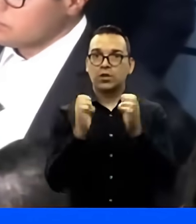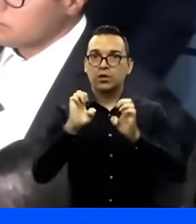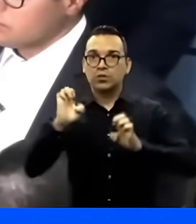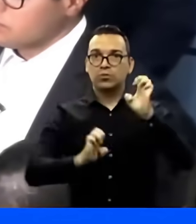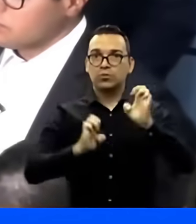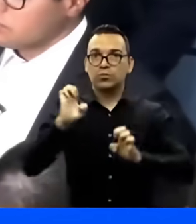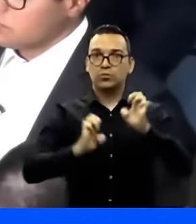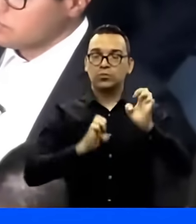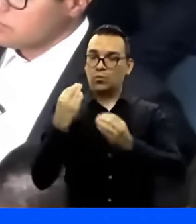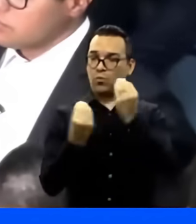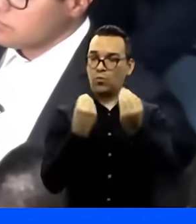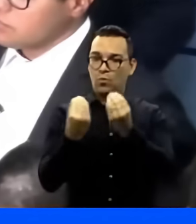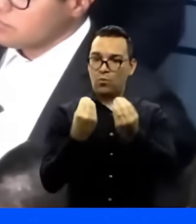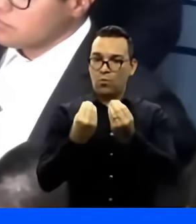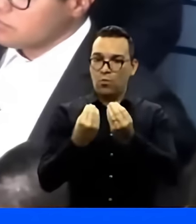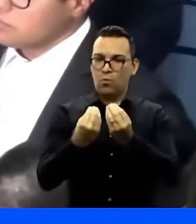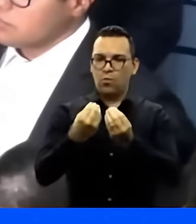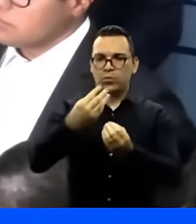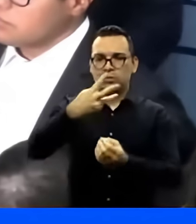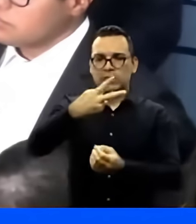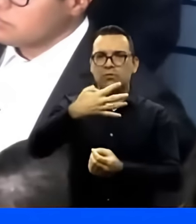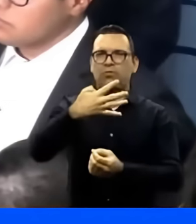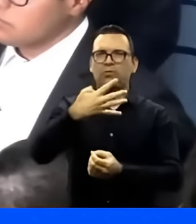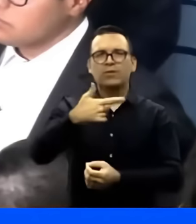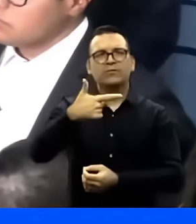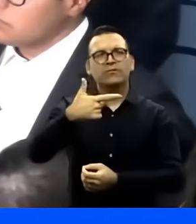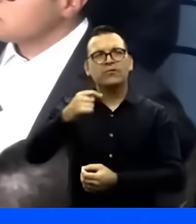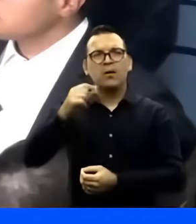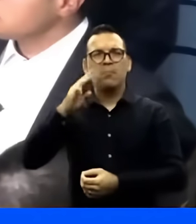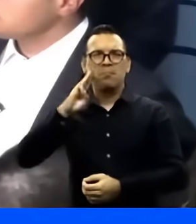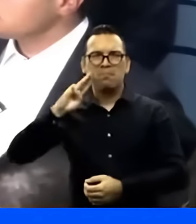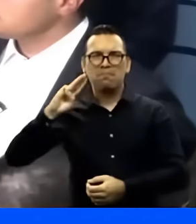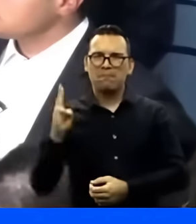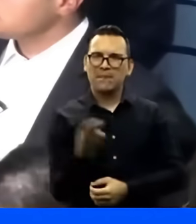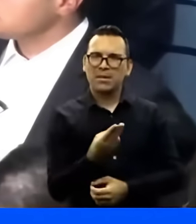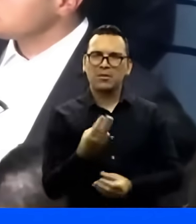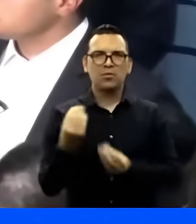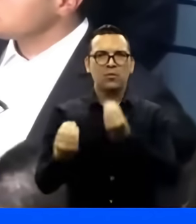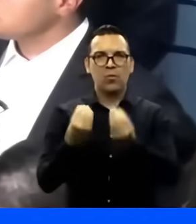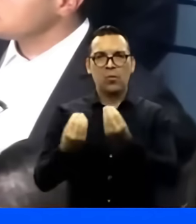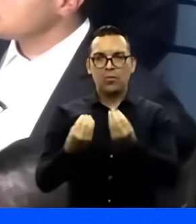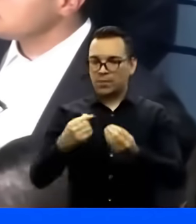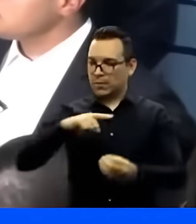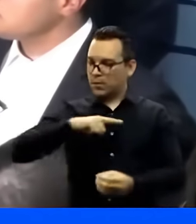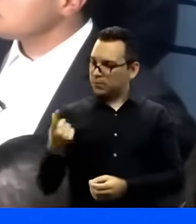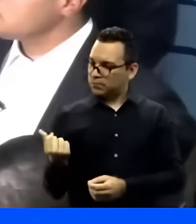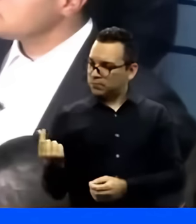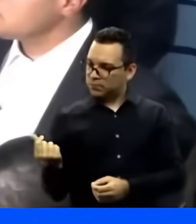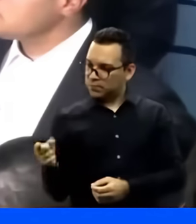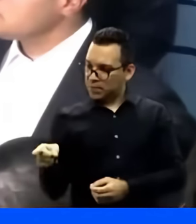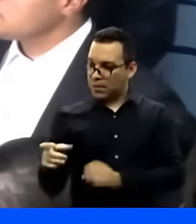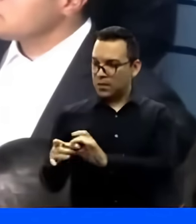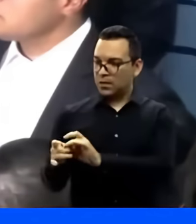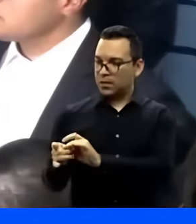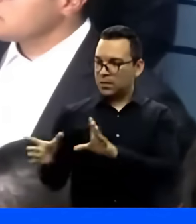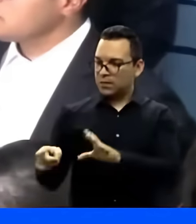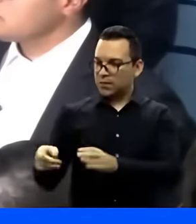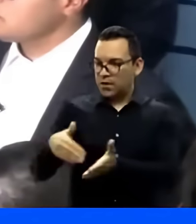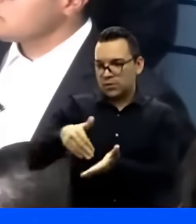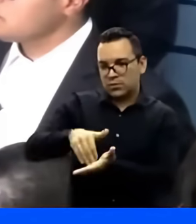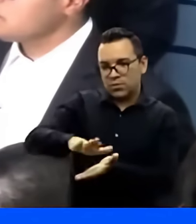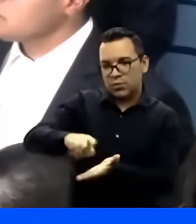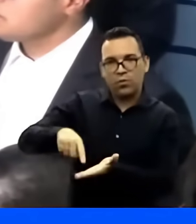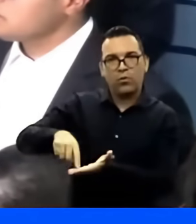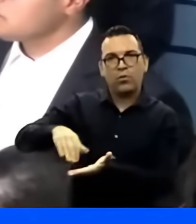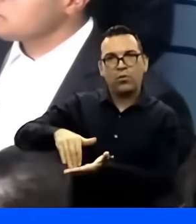poucos milhões, saiu do quê? Do orçamento discricionário. O discricionário é o orçamento livre, aquilo que, entre aspas, não é que sobra, é